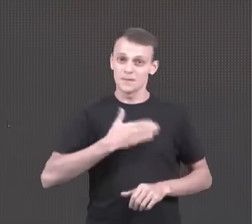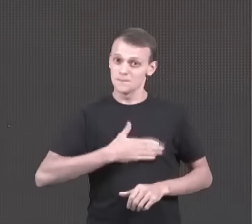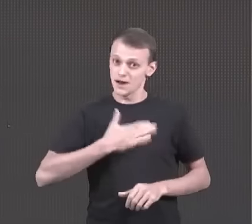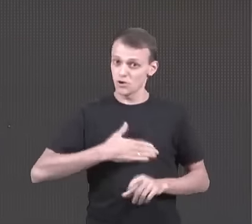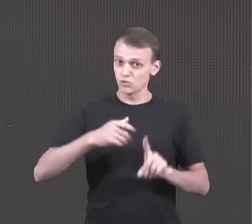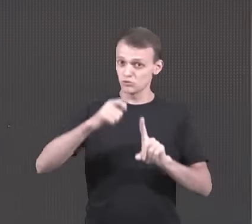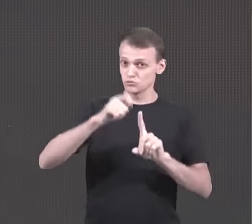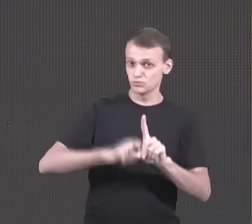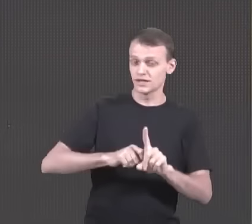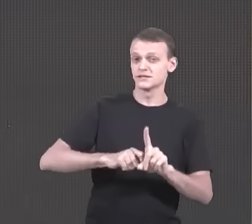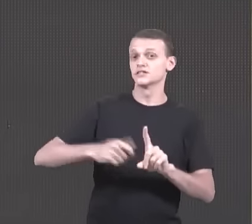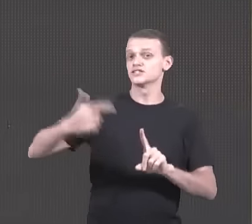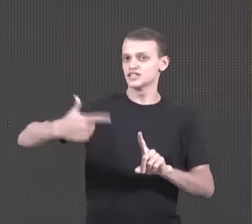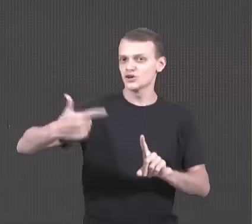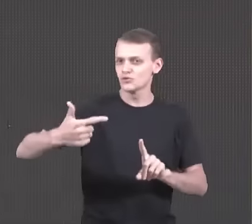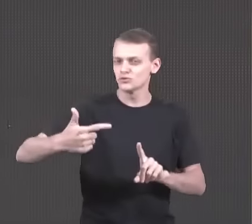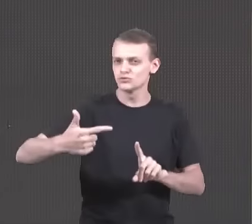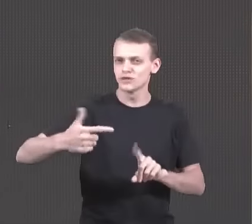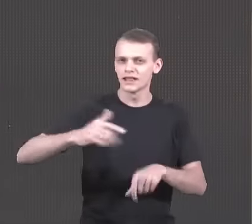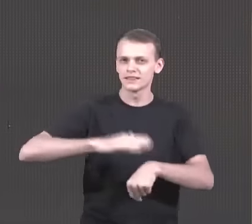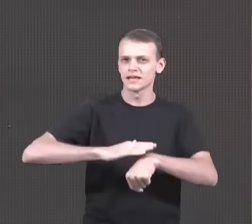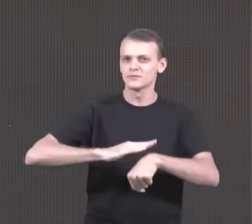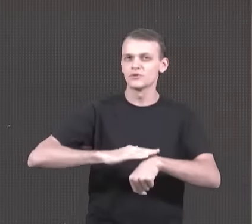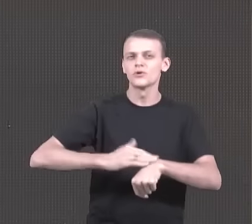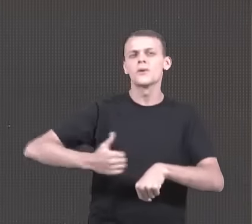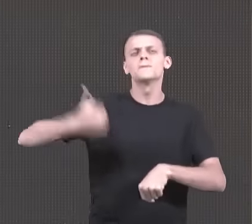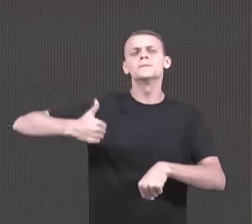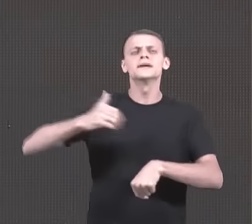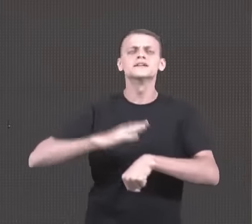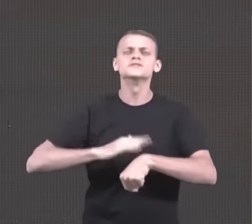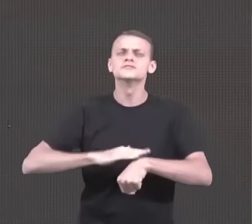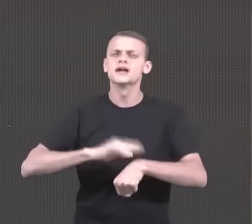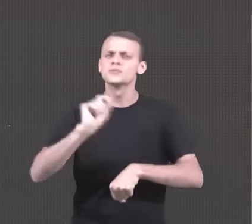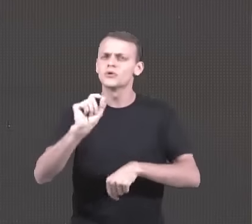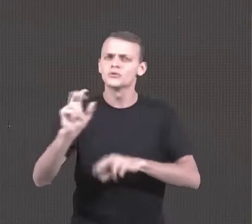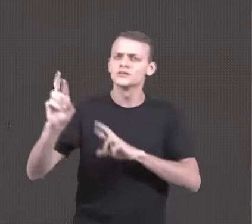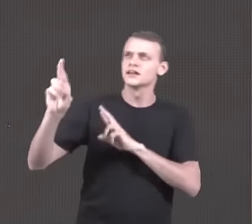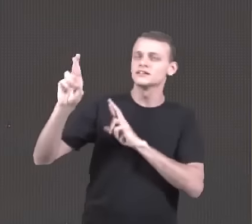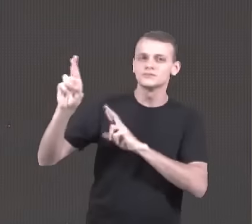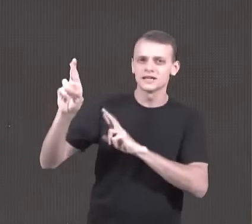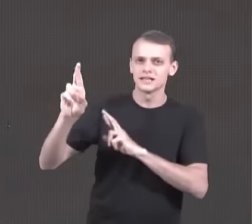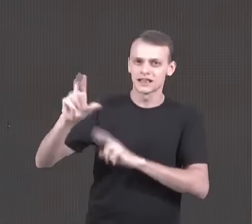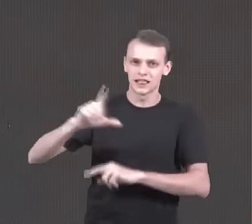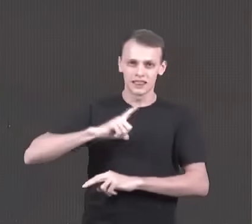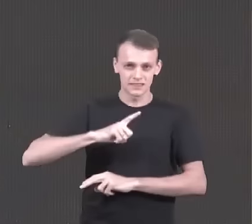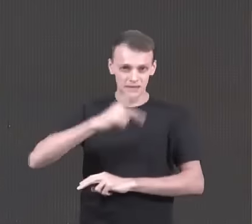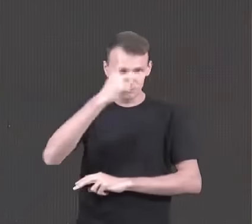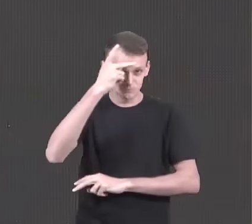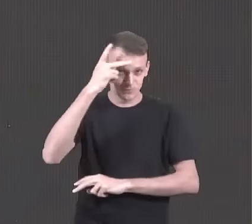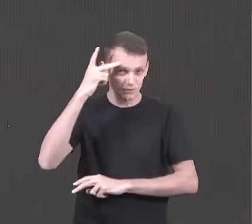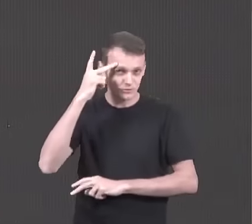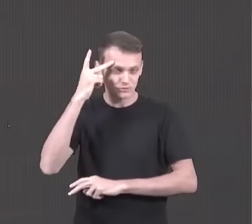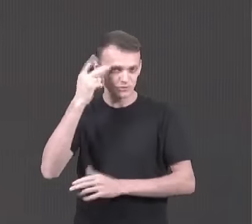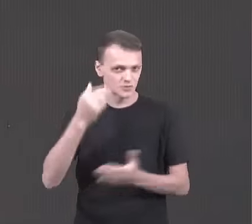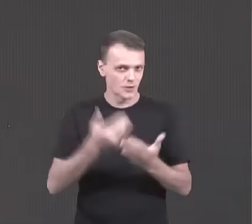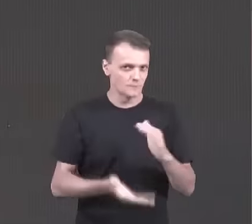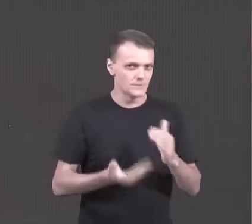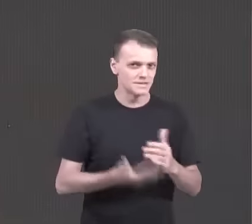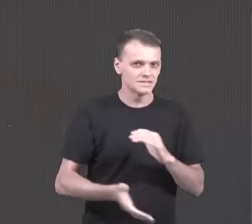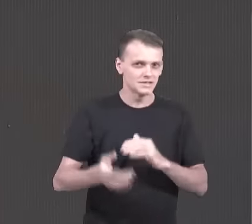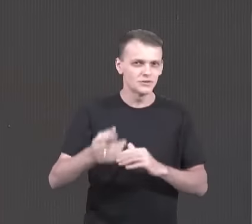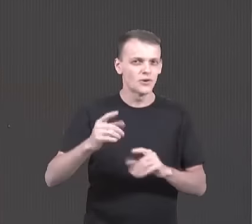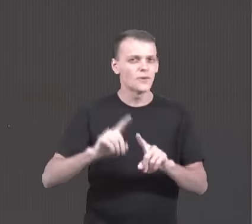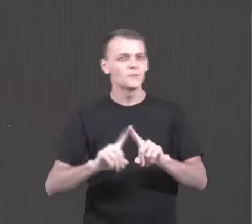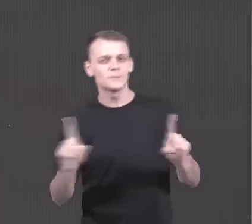Está empate? Alguns estão perdendo de goleada. Você vai virar o jogo no